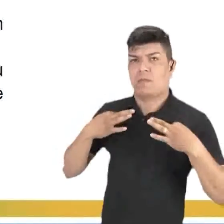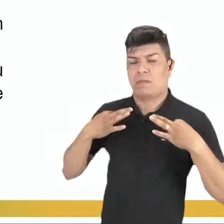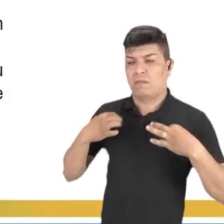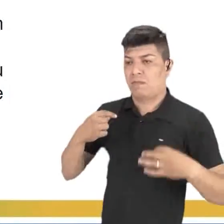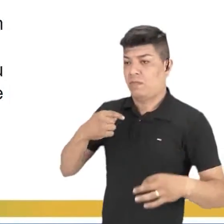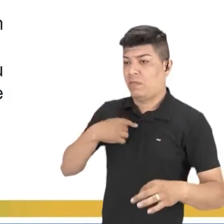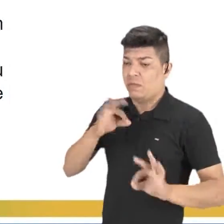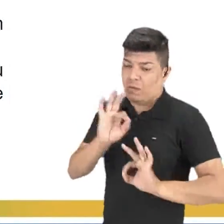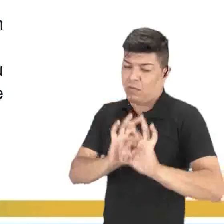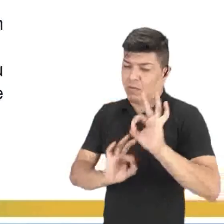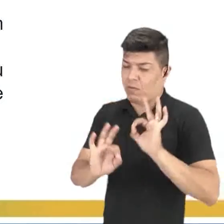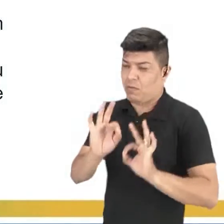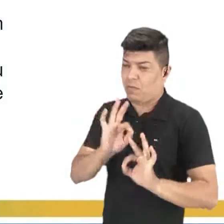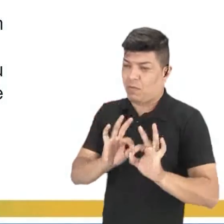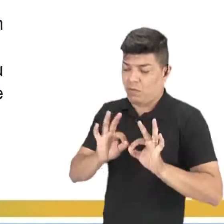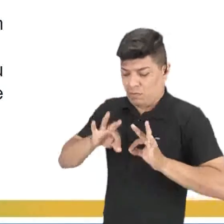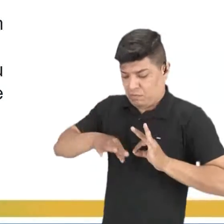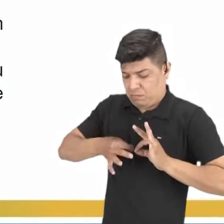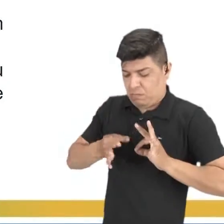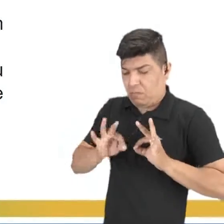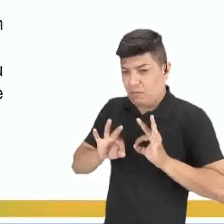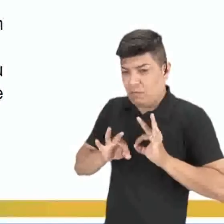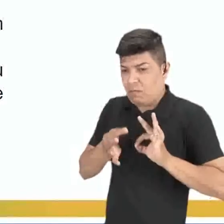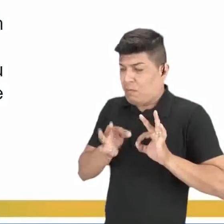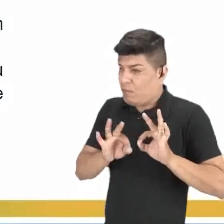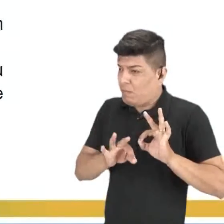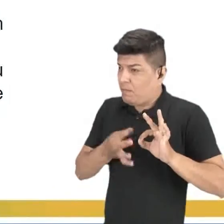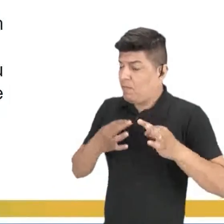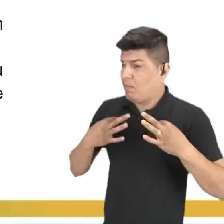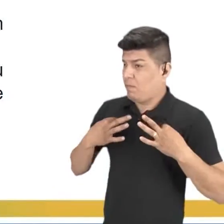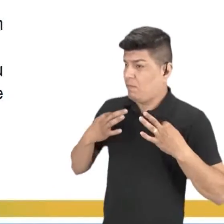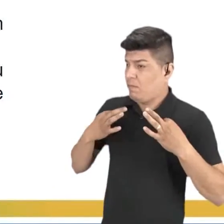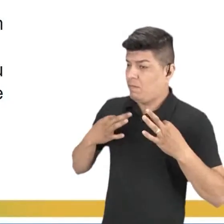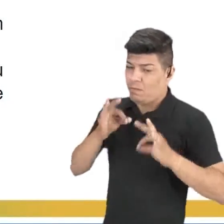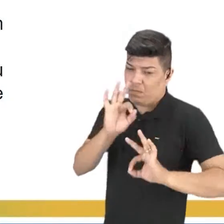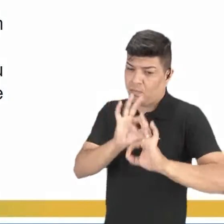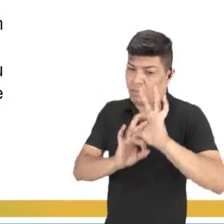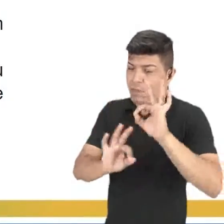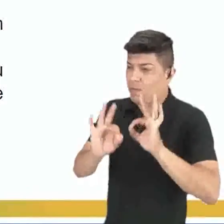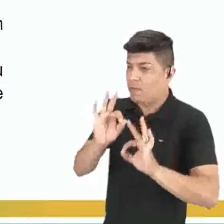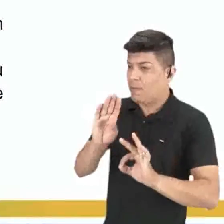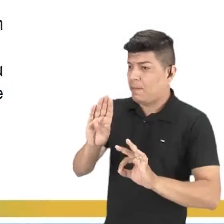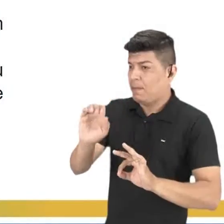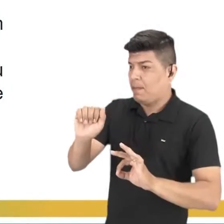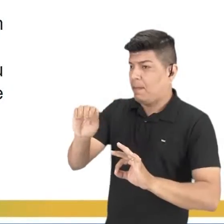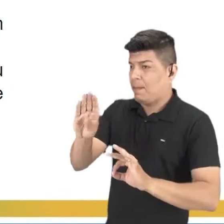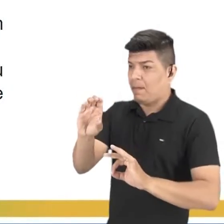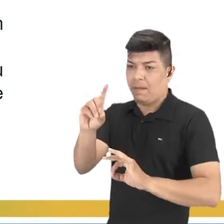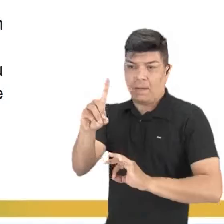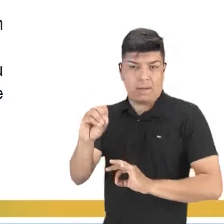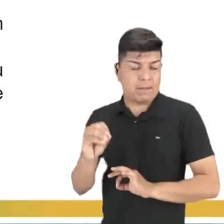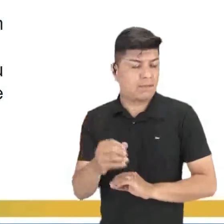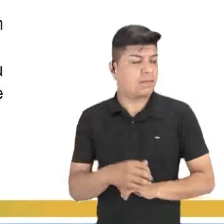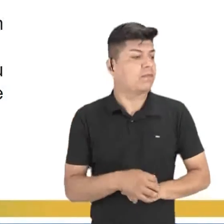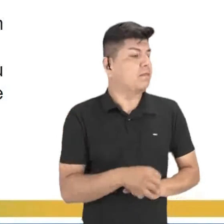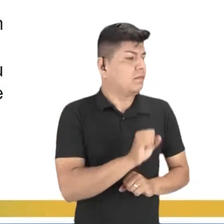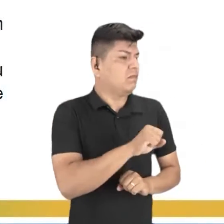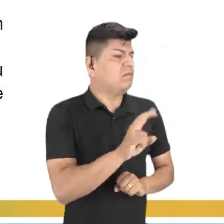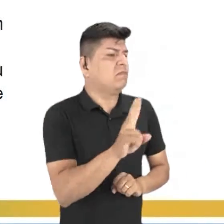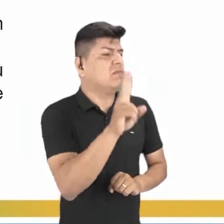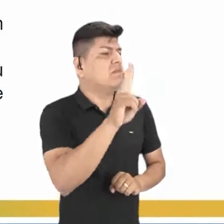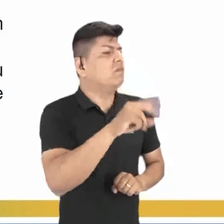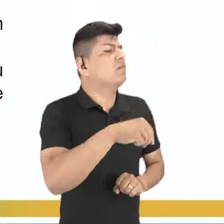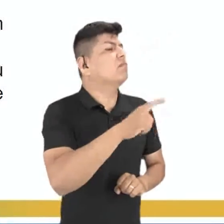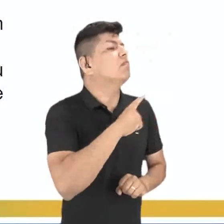é quem coso, prendo um pedaço ao outro, dou feição aos babados. Sim, mas que vale